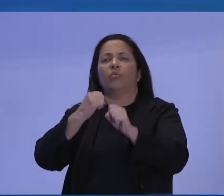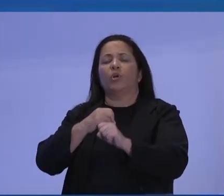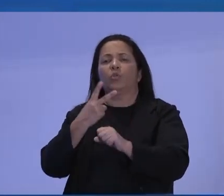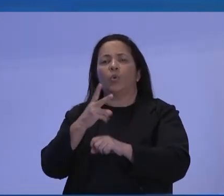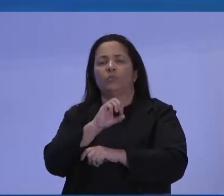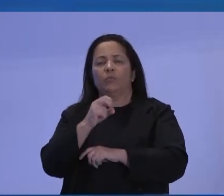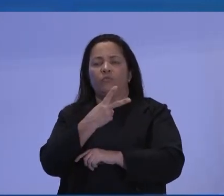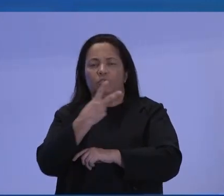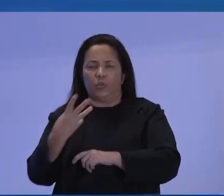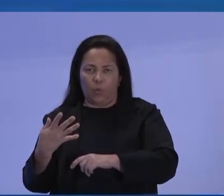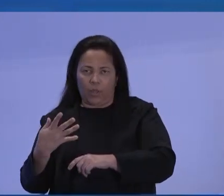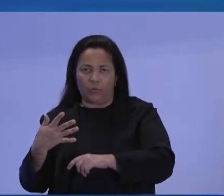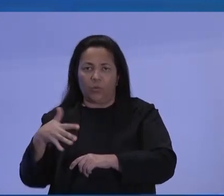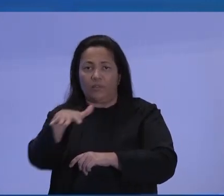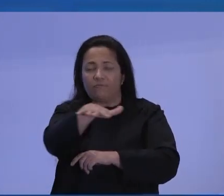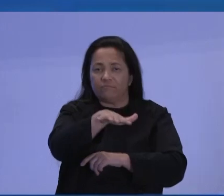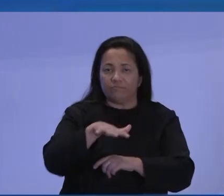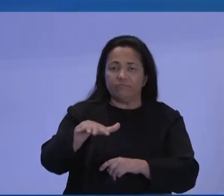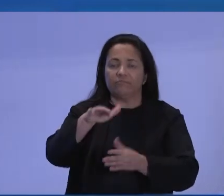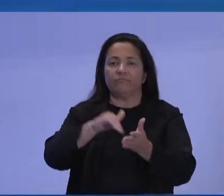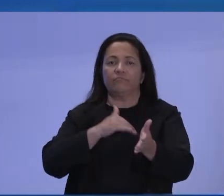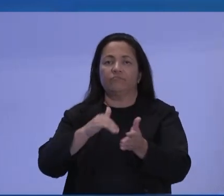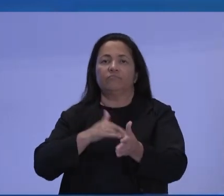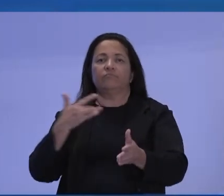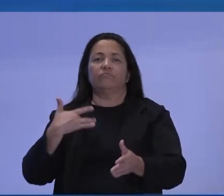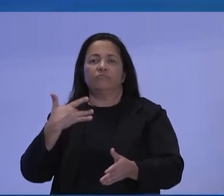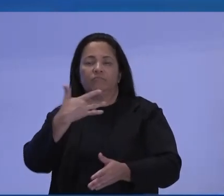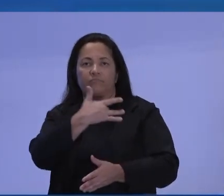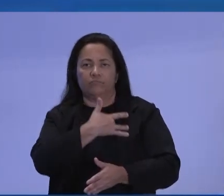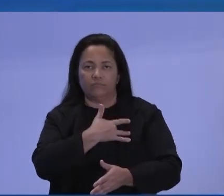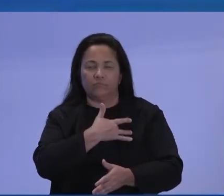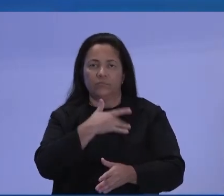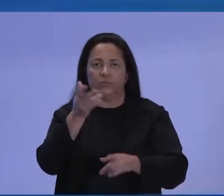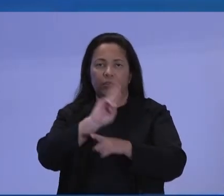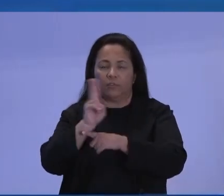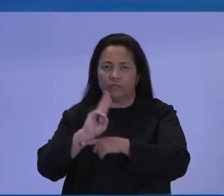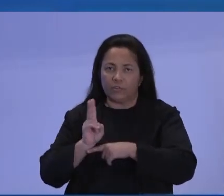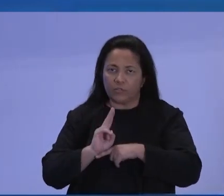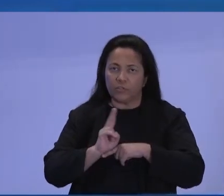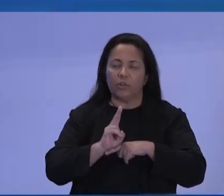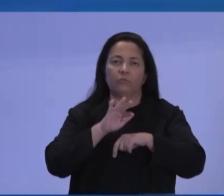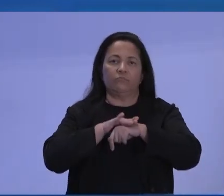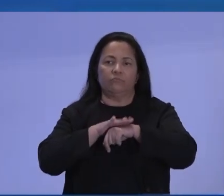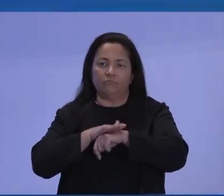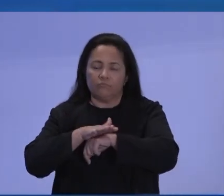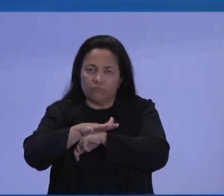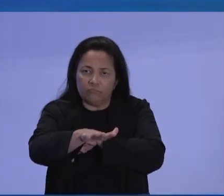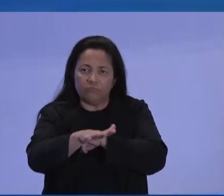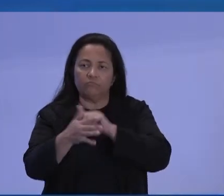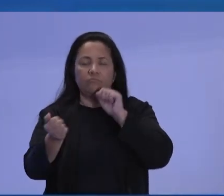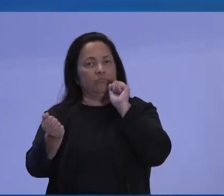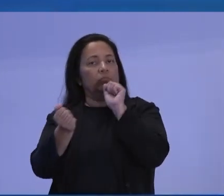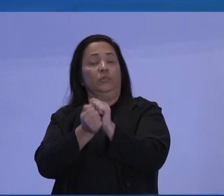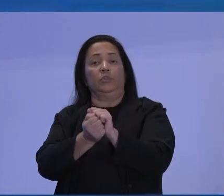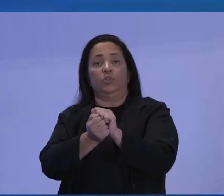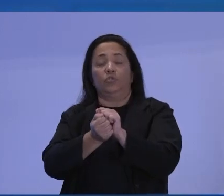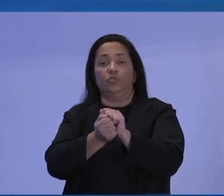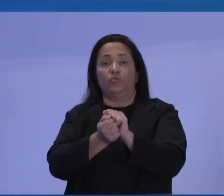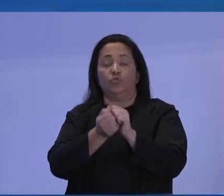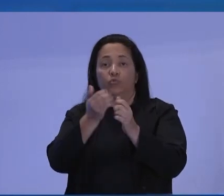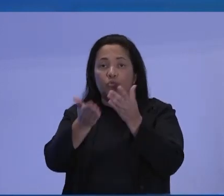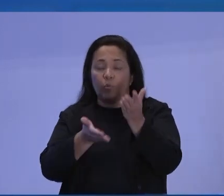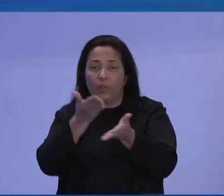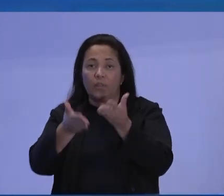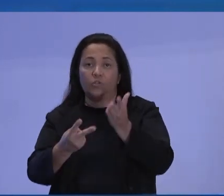da Secretaria de Saúde. Nós, como área técnica da vigilância epidemiológica, junto com atenção secundária,